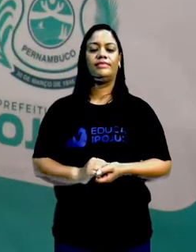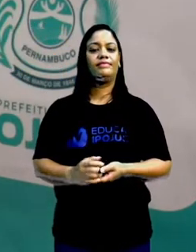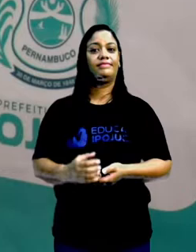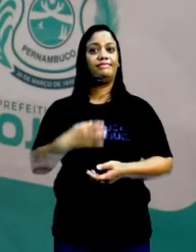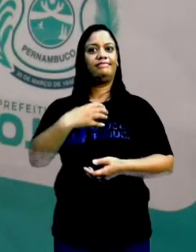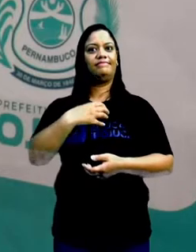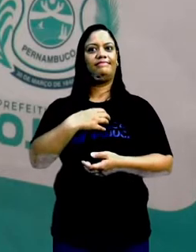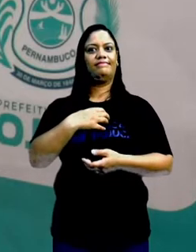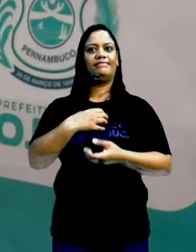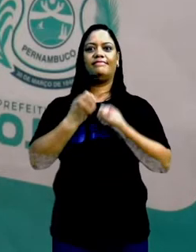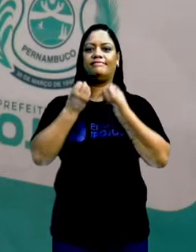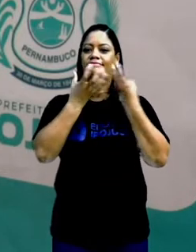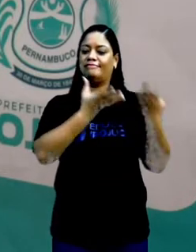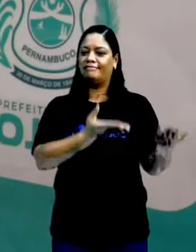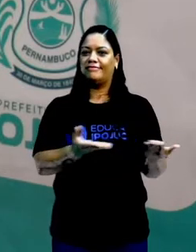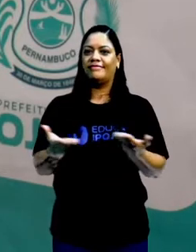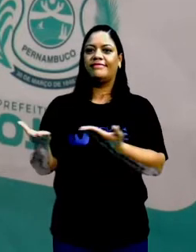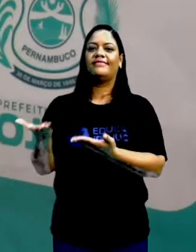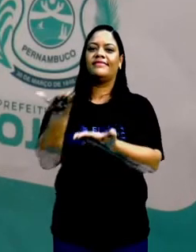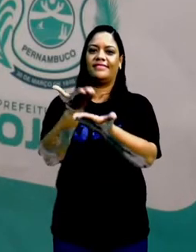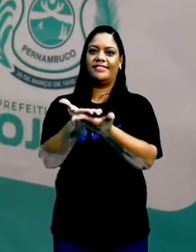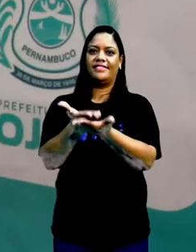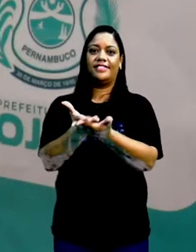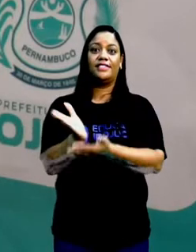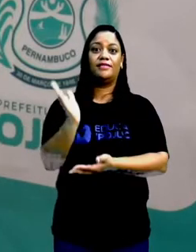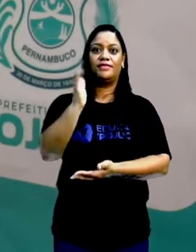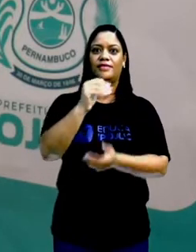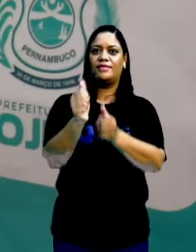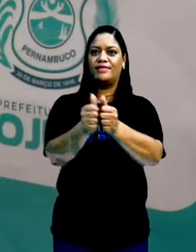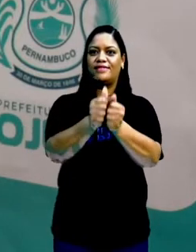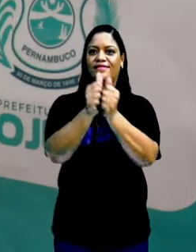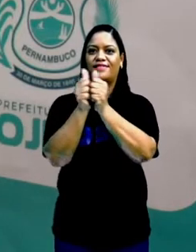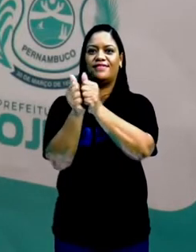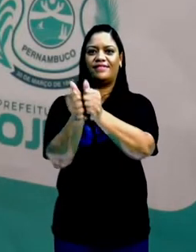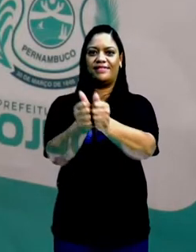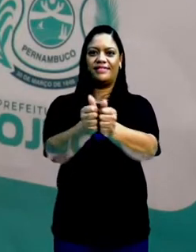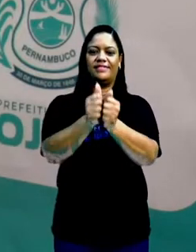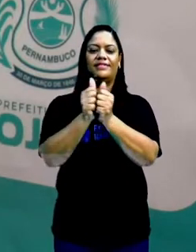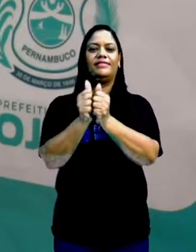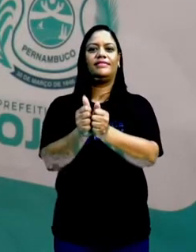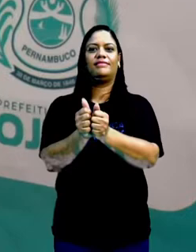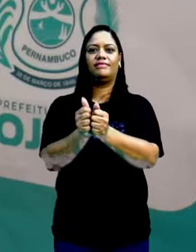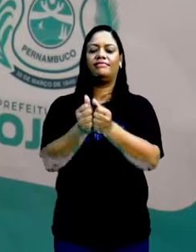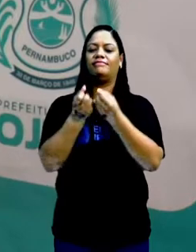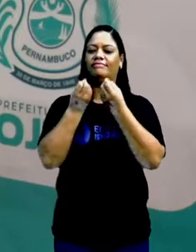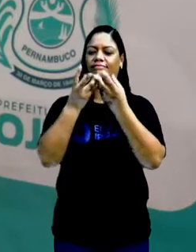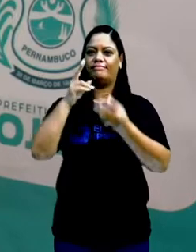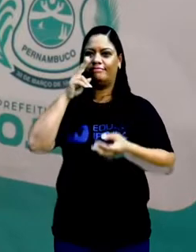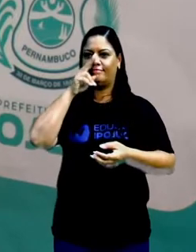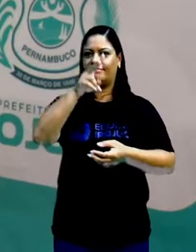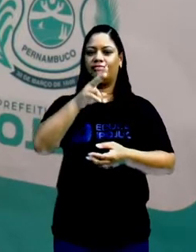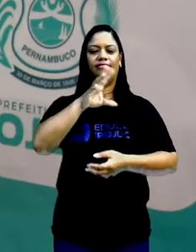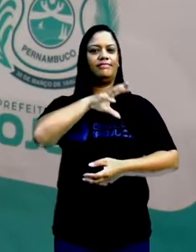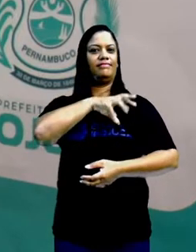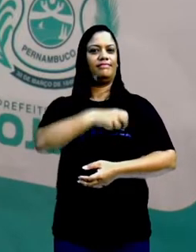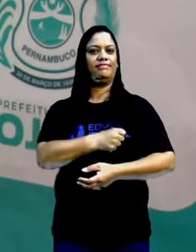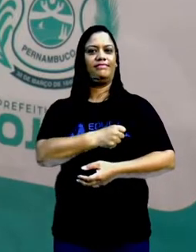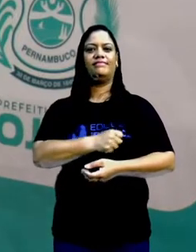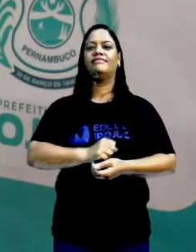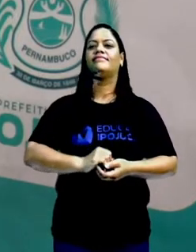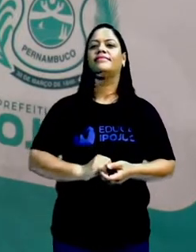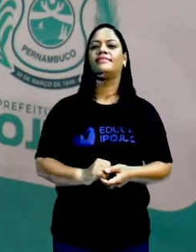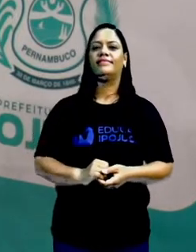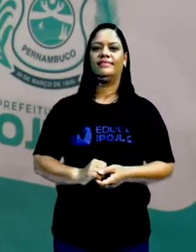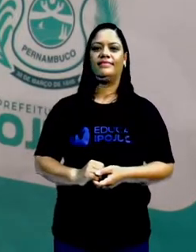sintam-se bem-vindos para a nossa aula. Vamos juntos, com muita coragem, força e amor. Vamos